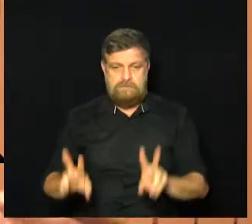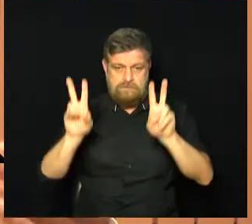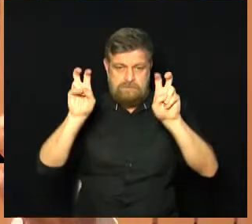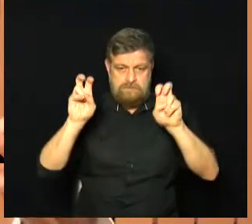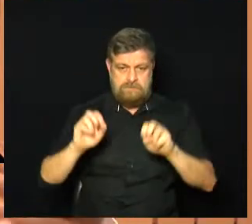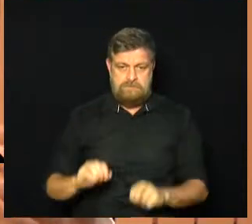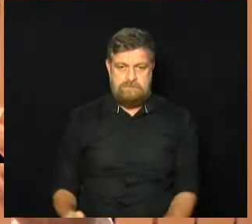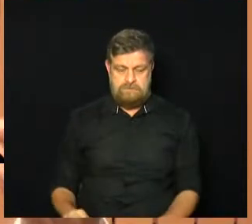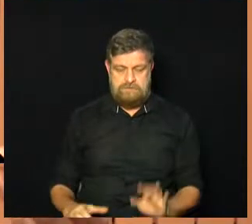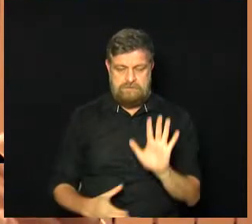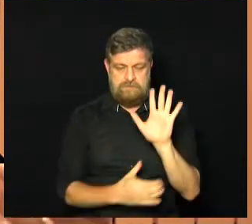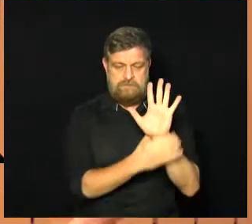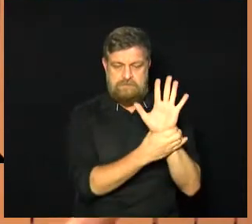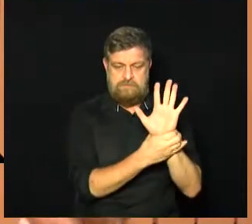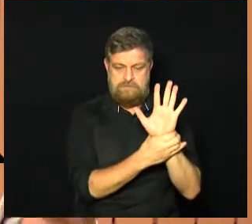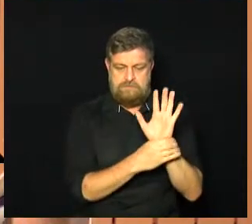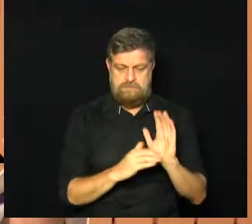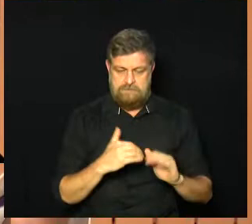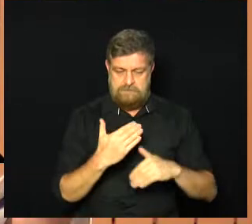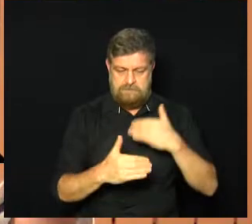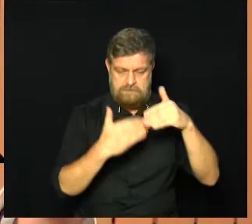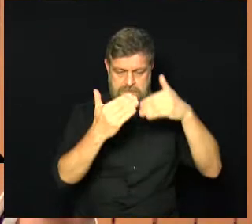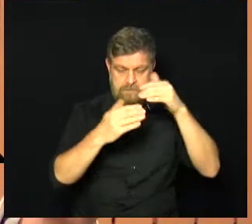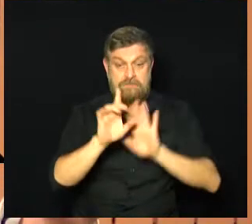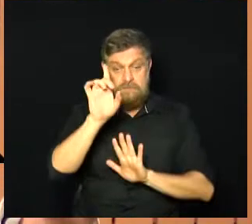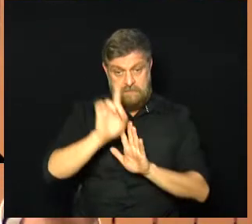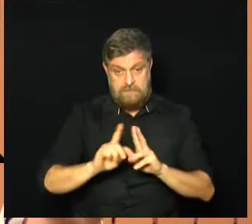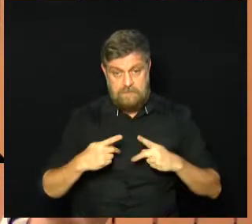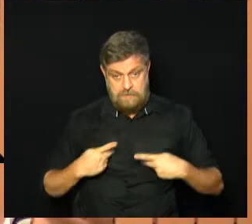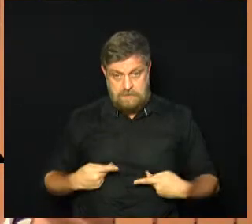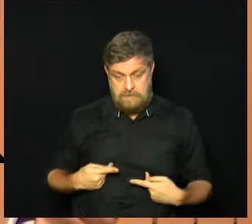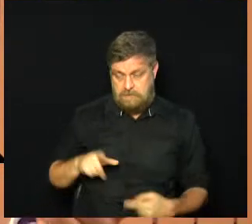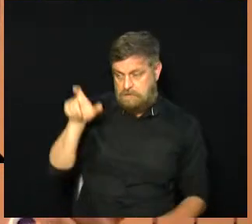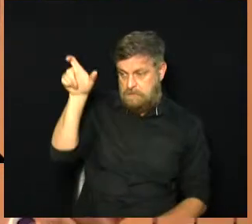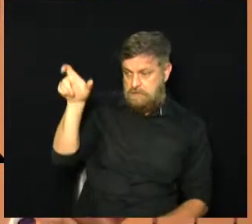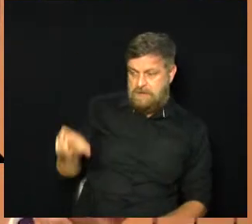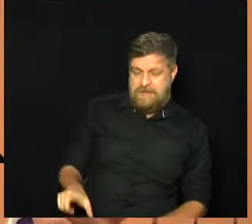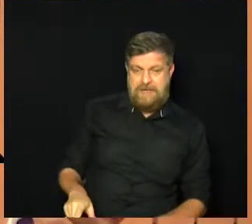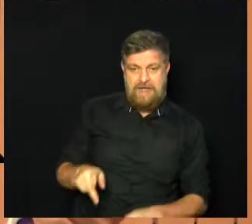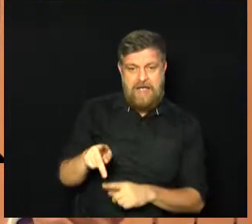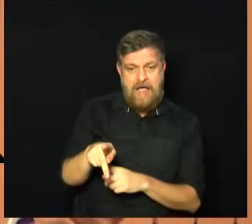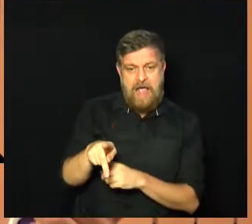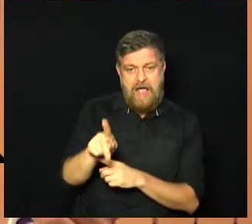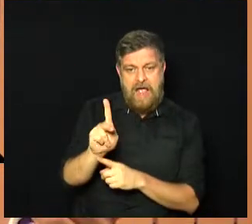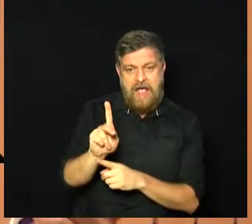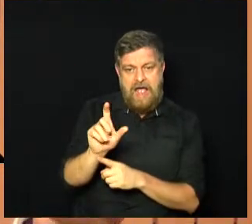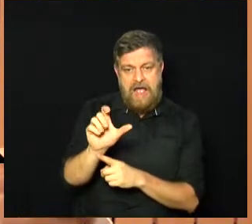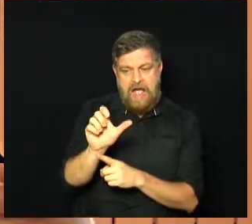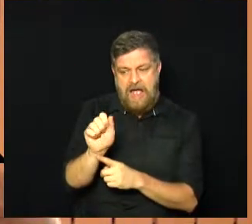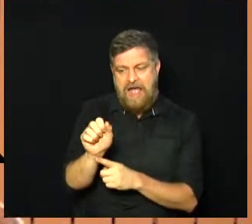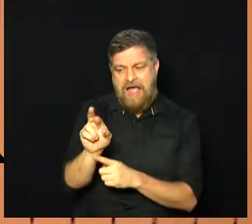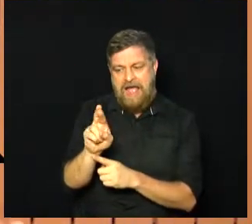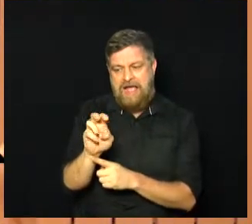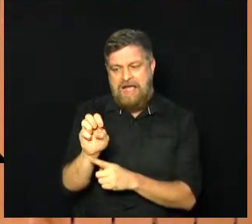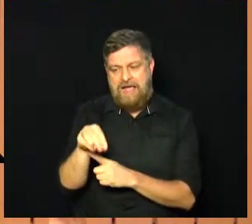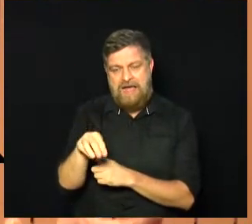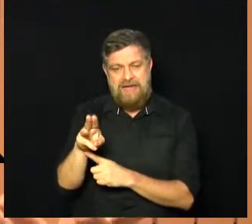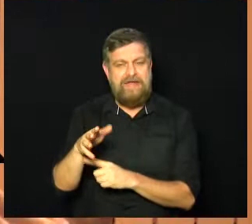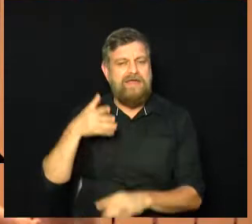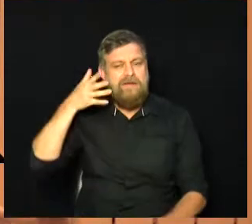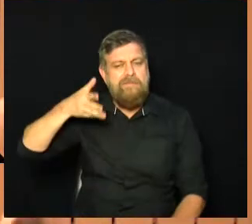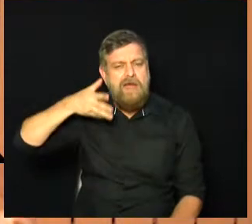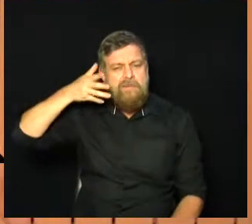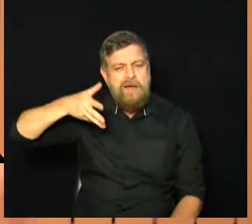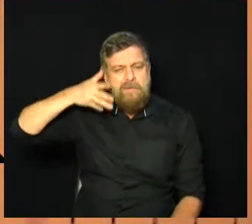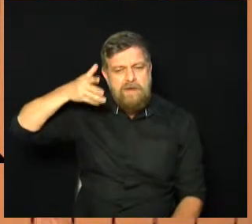sustentável como um direito humano, né, com a palestrante Karen Castelli, doutora em Engenharia Civil e Ambiental, e a gente percebeu, né,